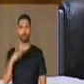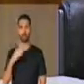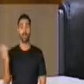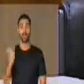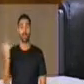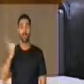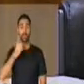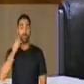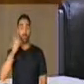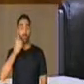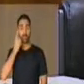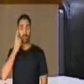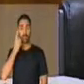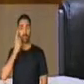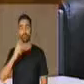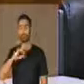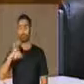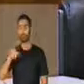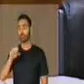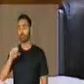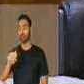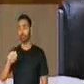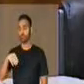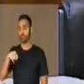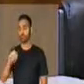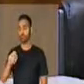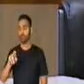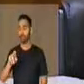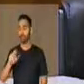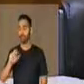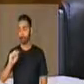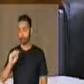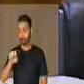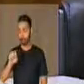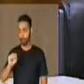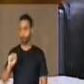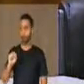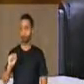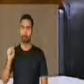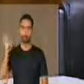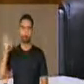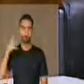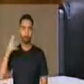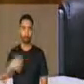para a deputada Jo Moraes, fazer uso da sua palavra.